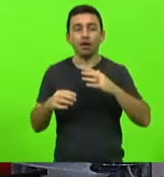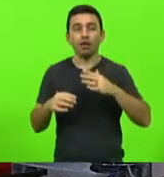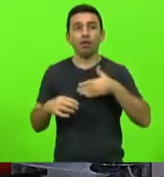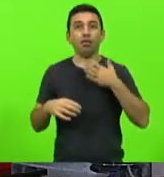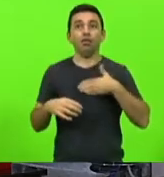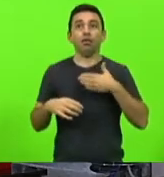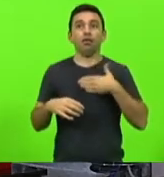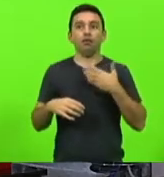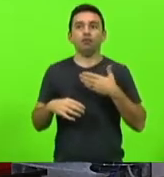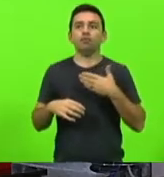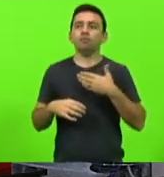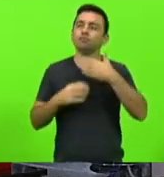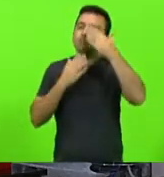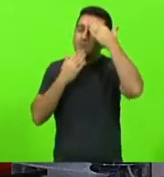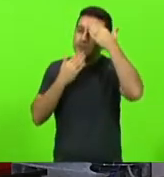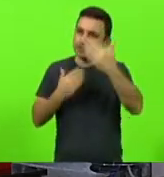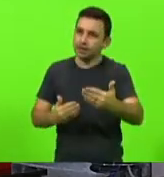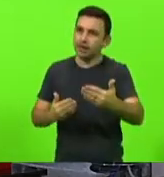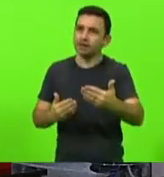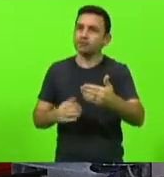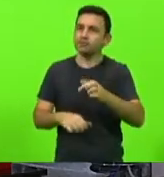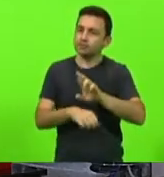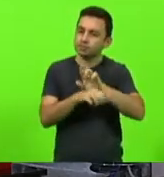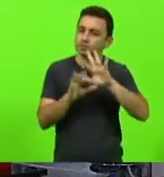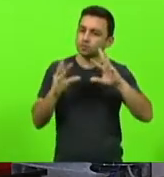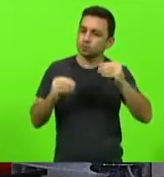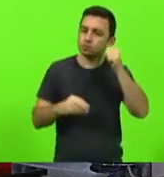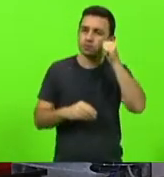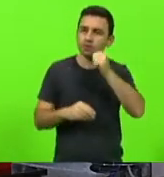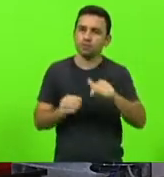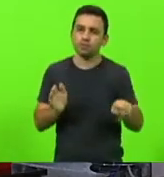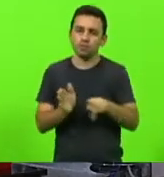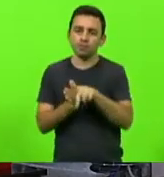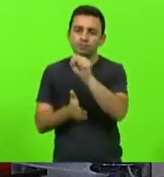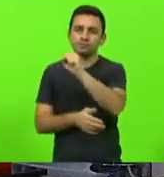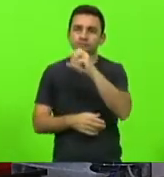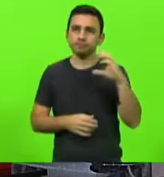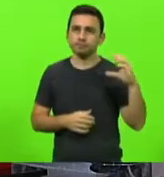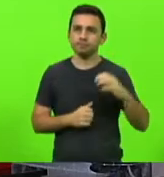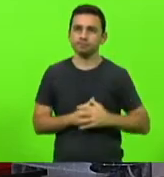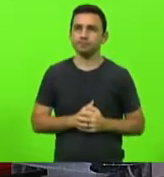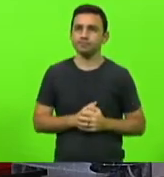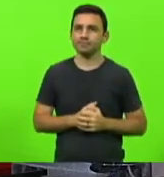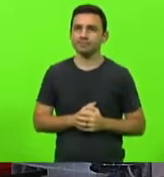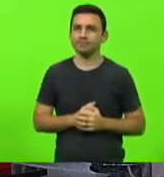nada. Muito obrigada em nome de todas as mulheres catarinenses, deputado. Tá